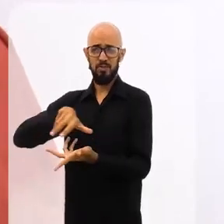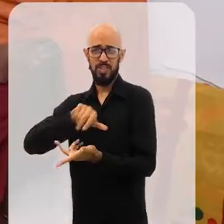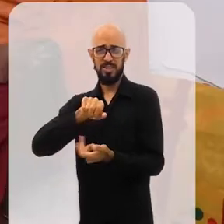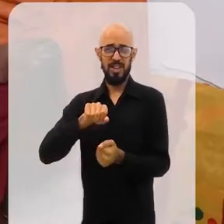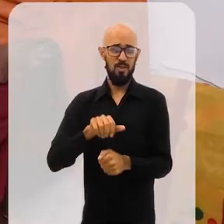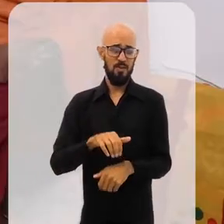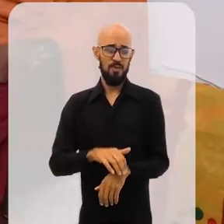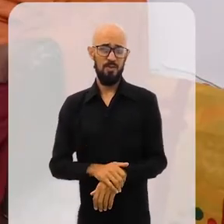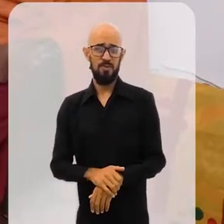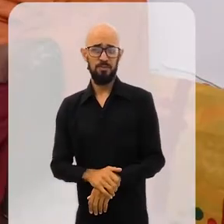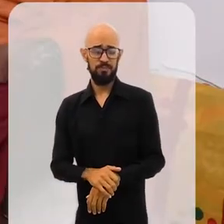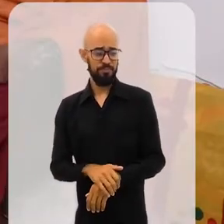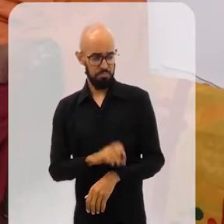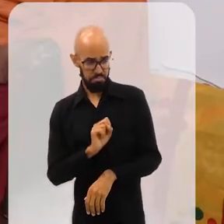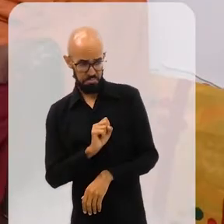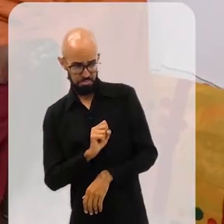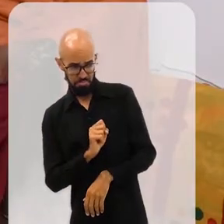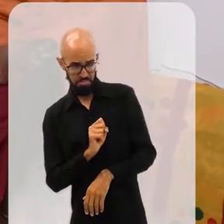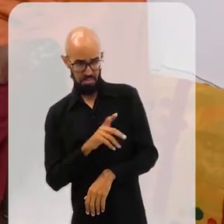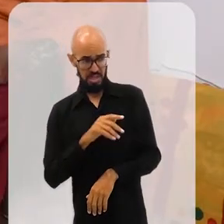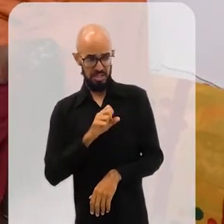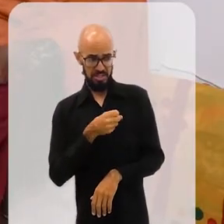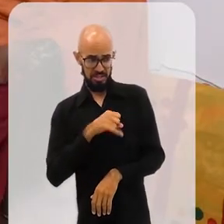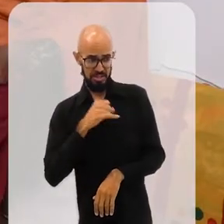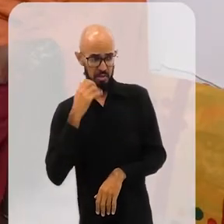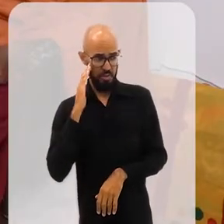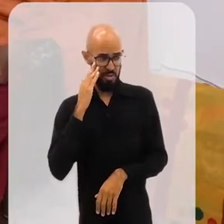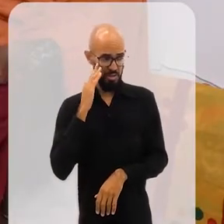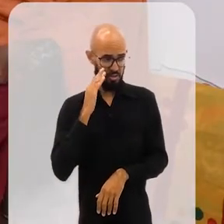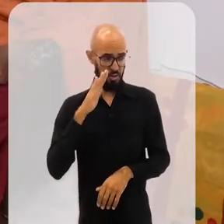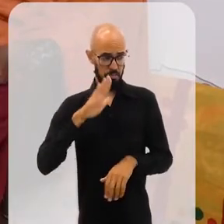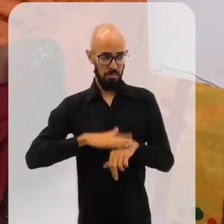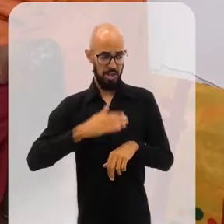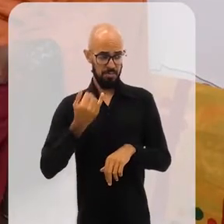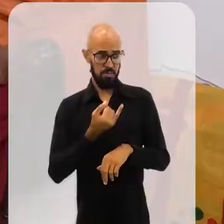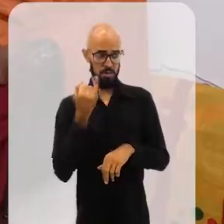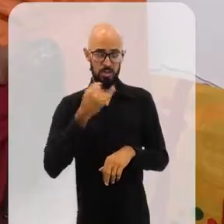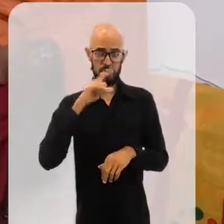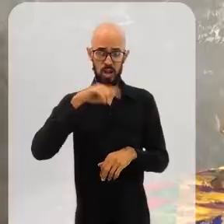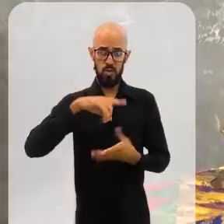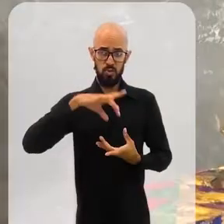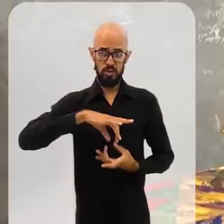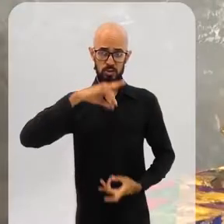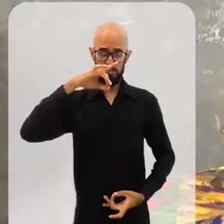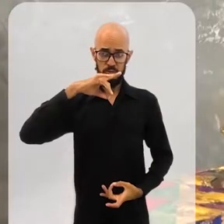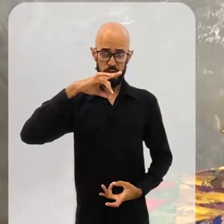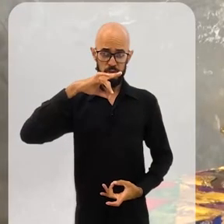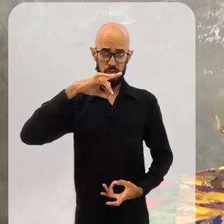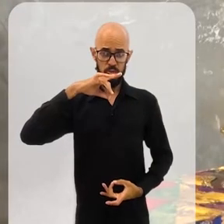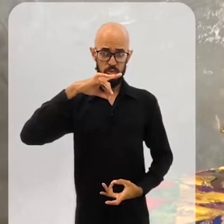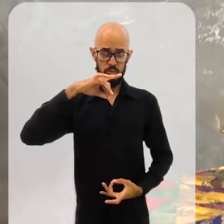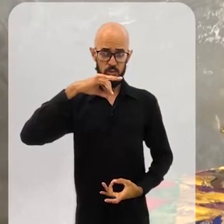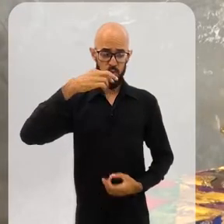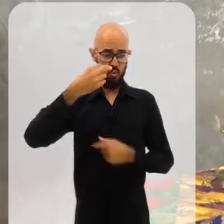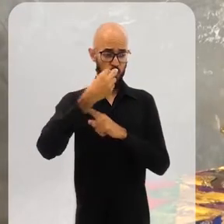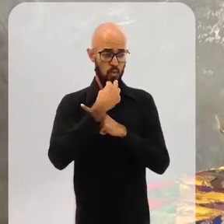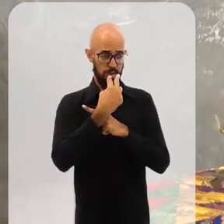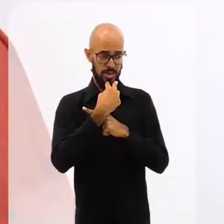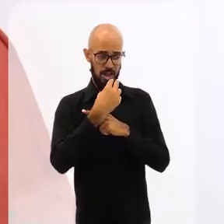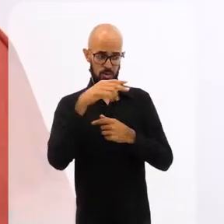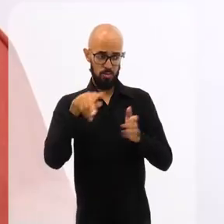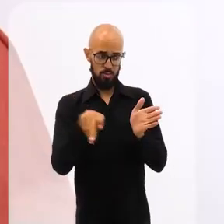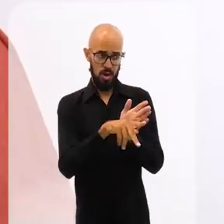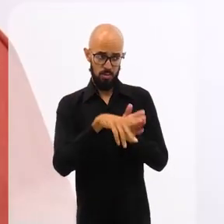universo. Hã? Então, se eu entendi, o mais importante é o espírito. Você tem que cuidar do